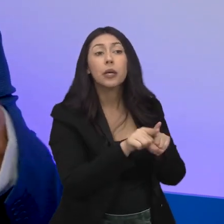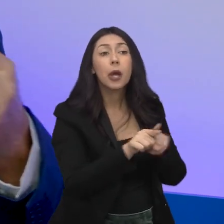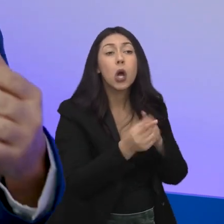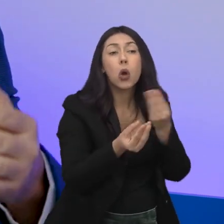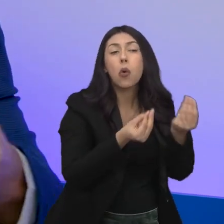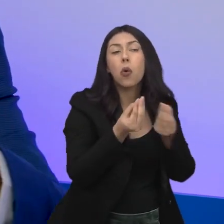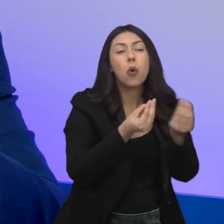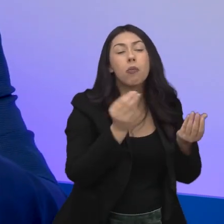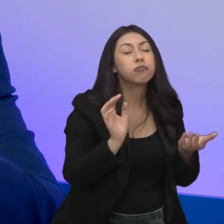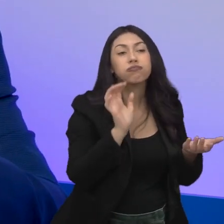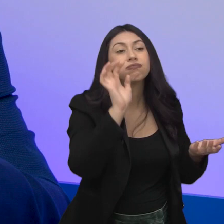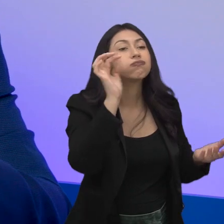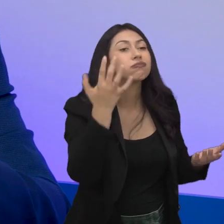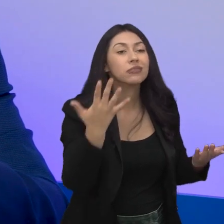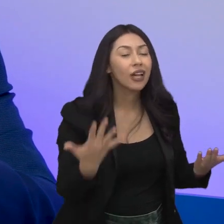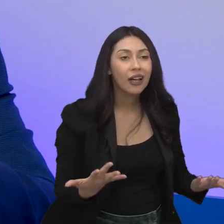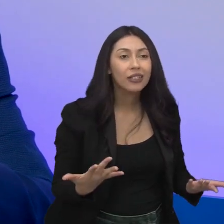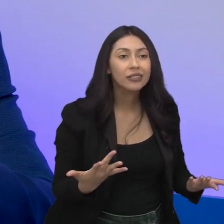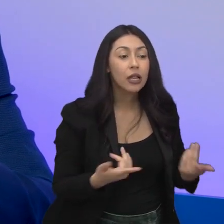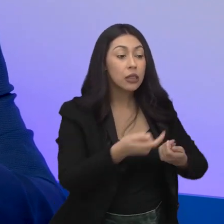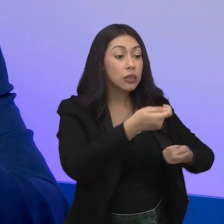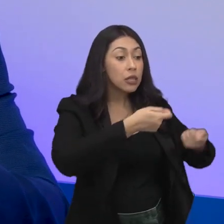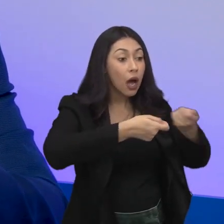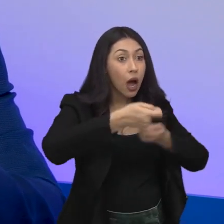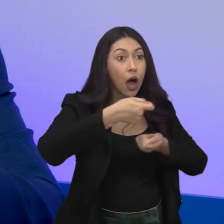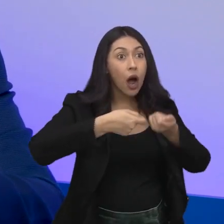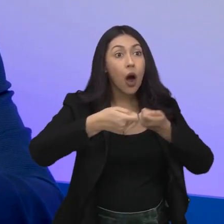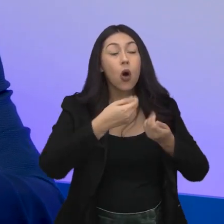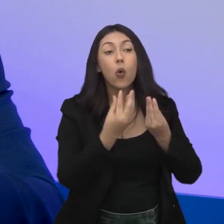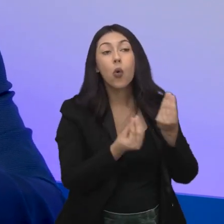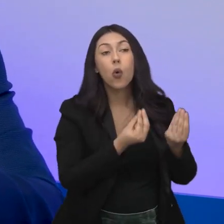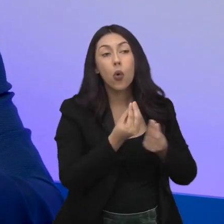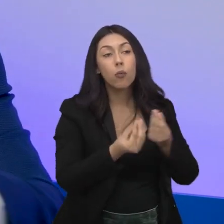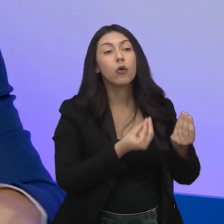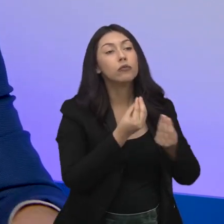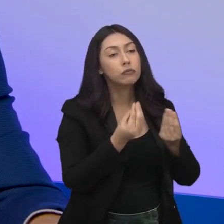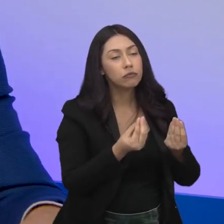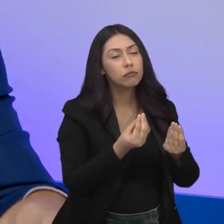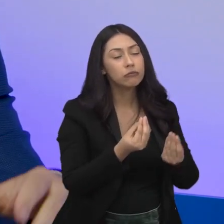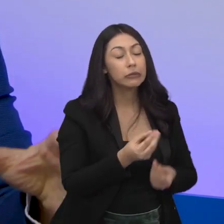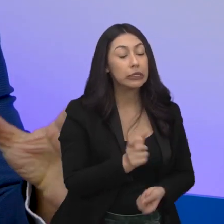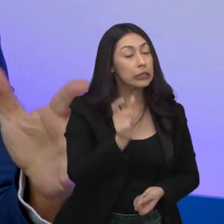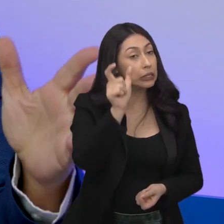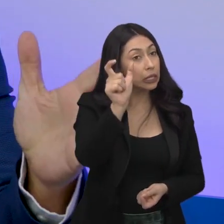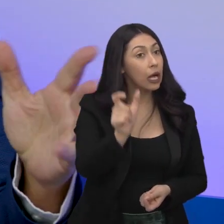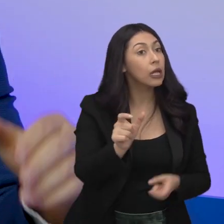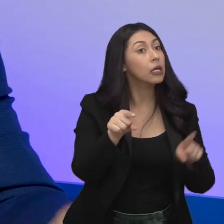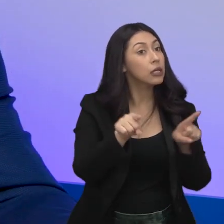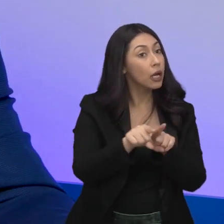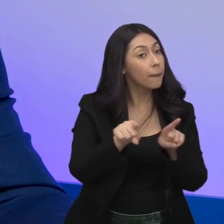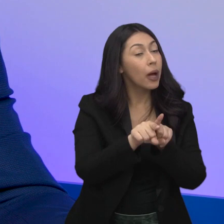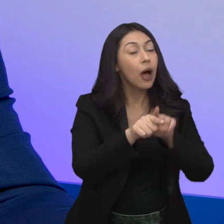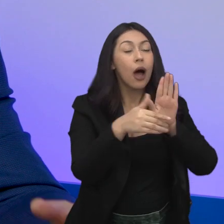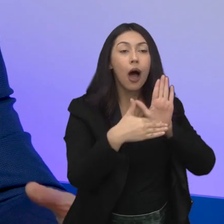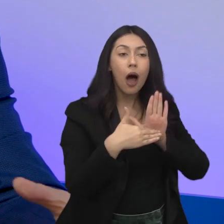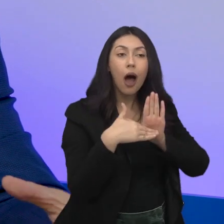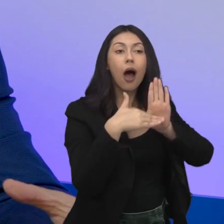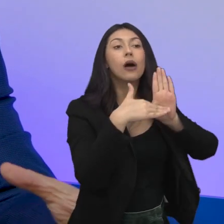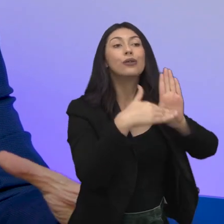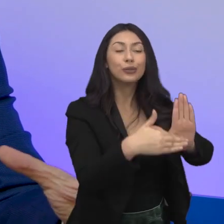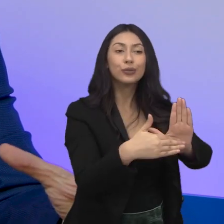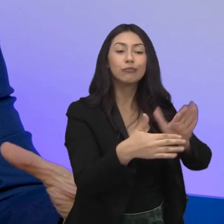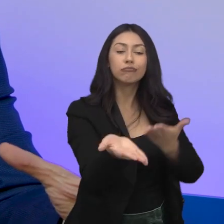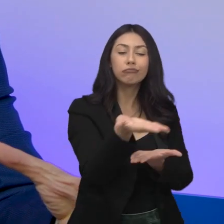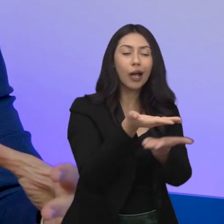como que o condomínio funciona, como que a administração gere o condomínio, para que ele também possa estar ali